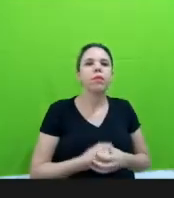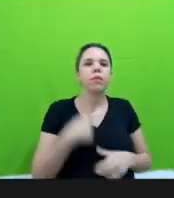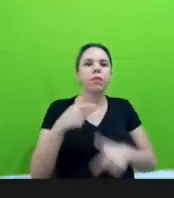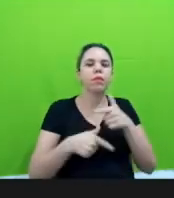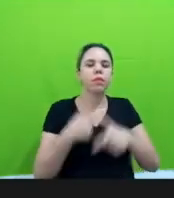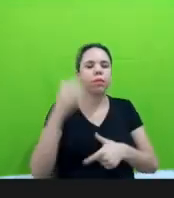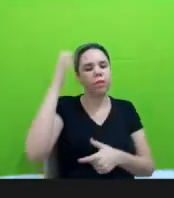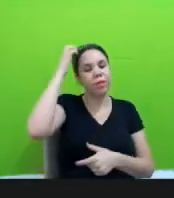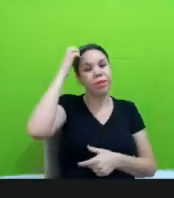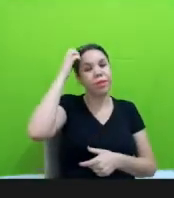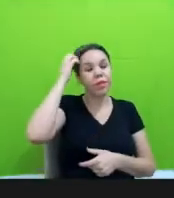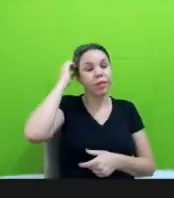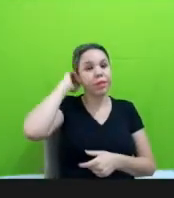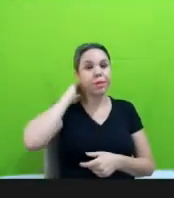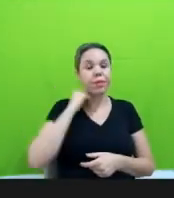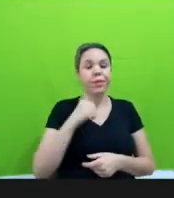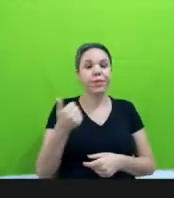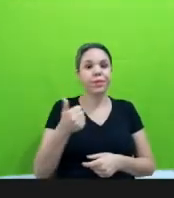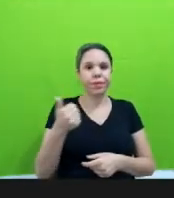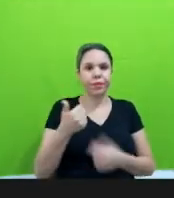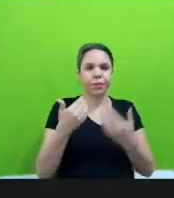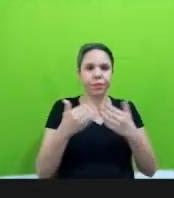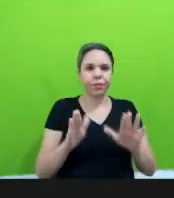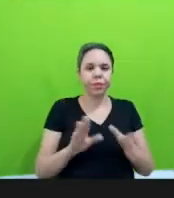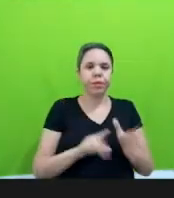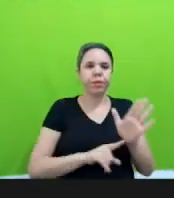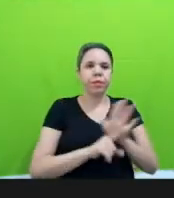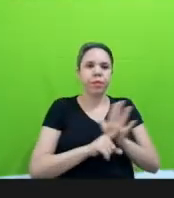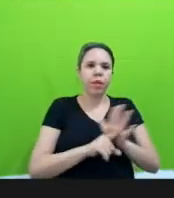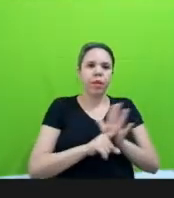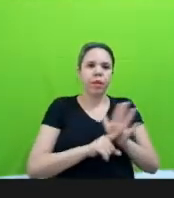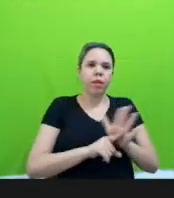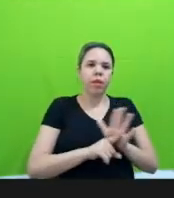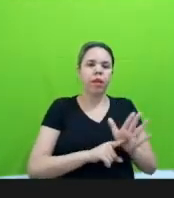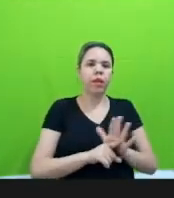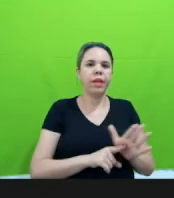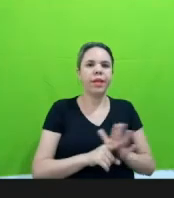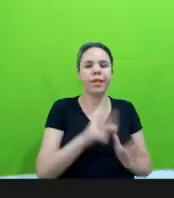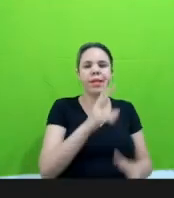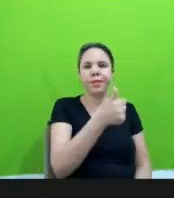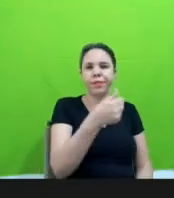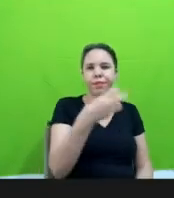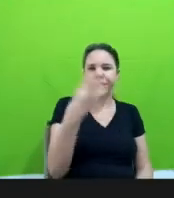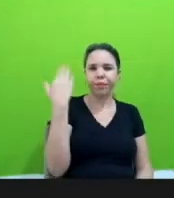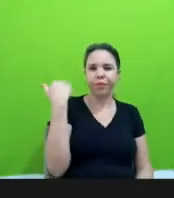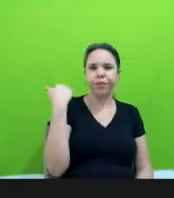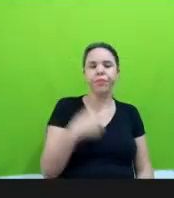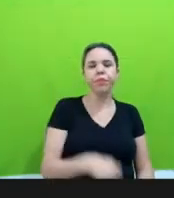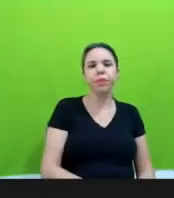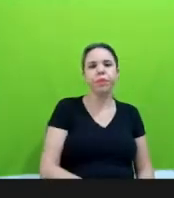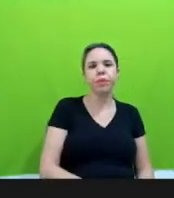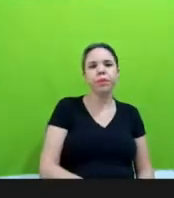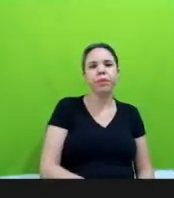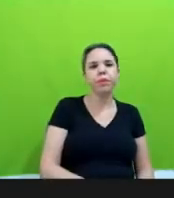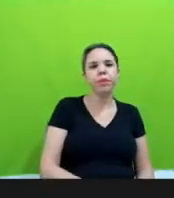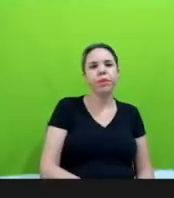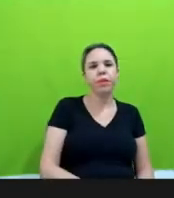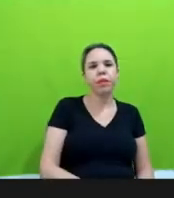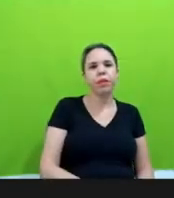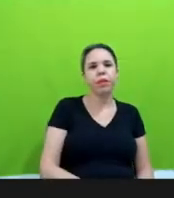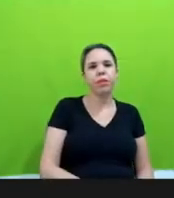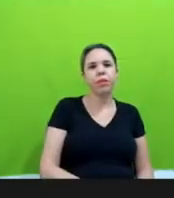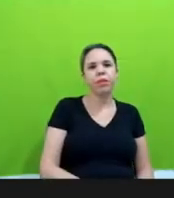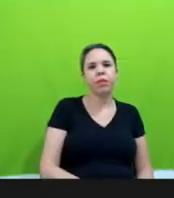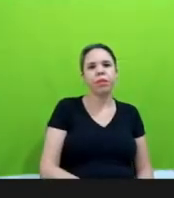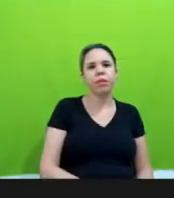trabalhou comigo, foi a primeira a abrir essa base de dados, lá nos idos de 2013 ou 14. Certo? E aí ela abriu,